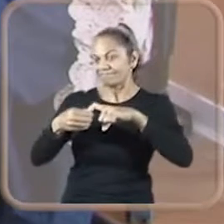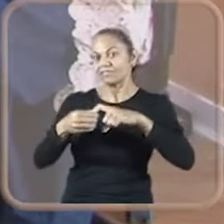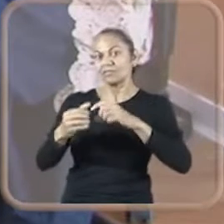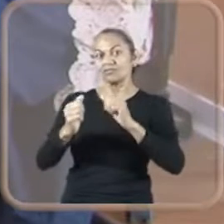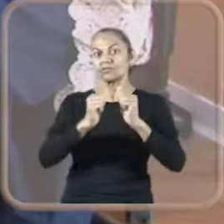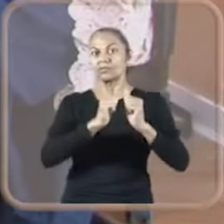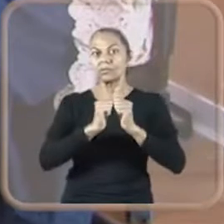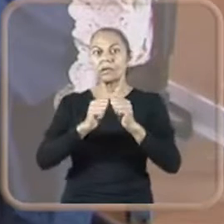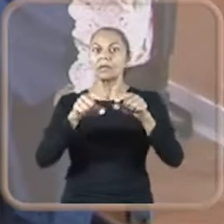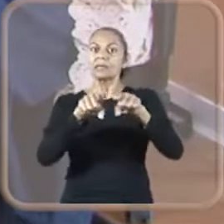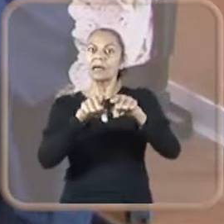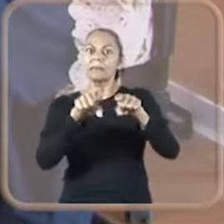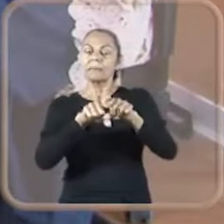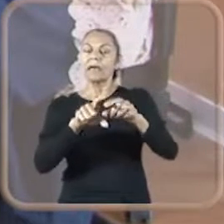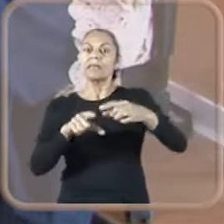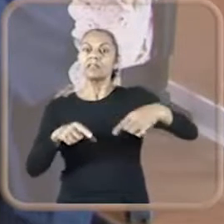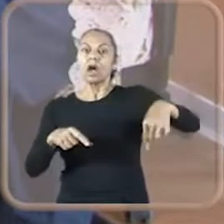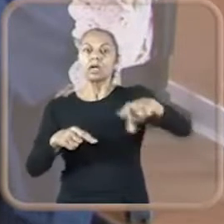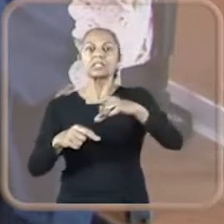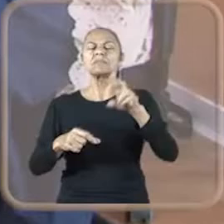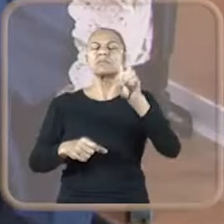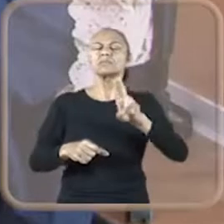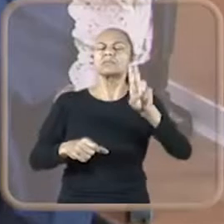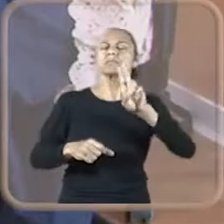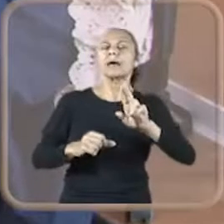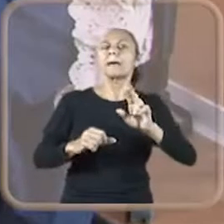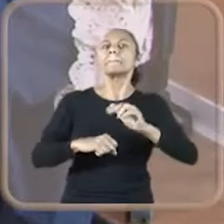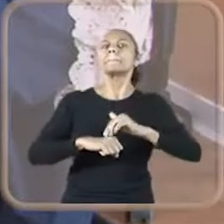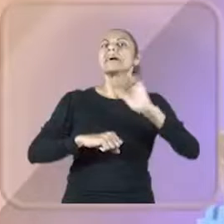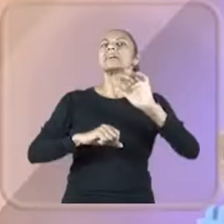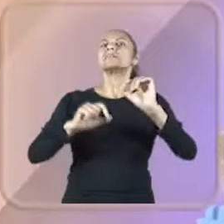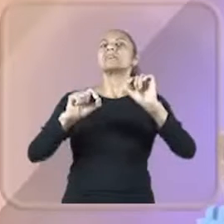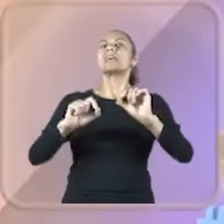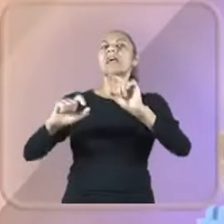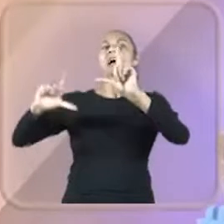utilizar inclusive os nossos canais para poder chegar no mais